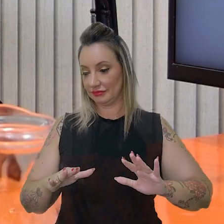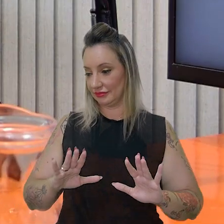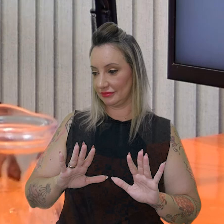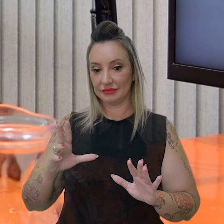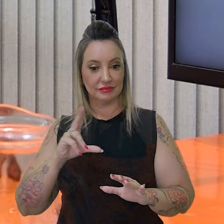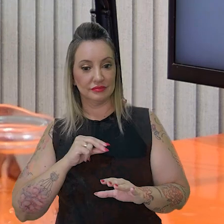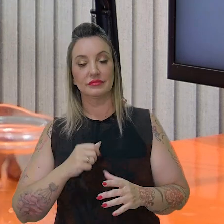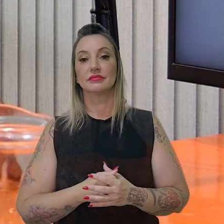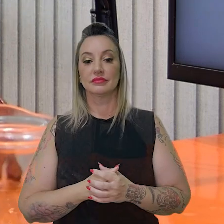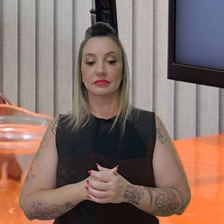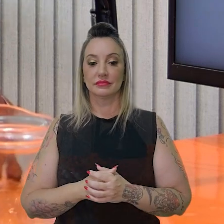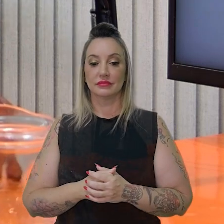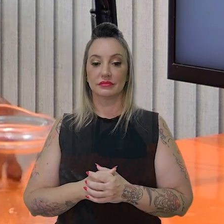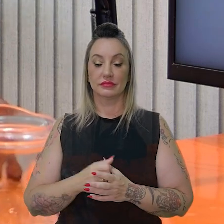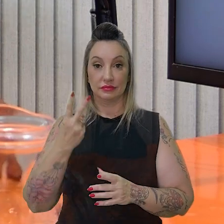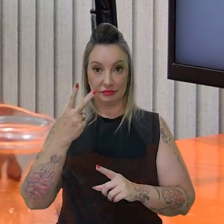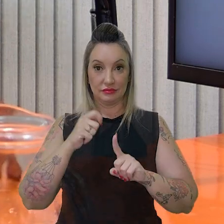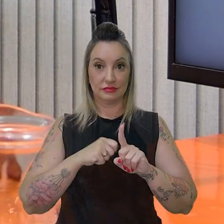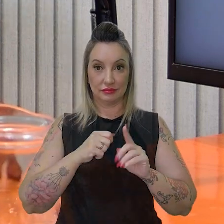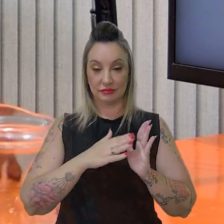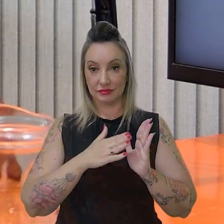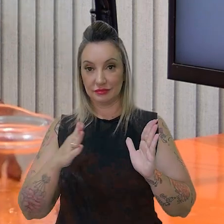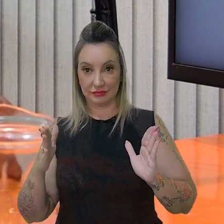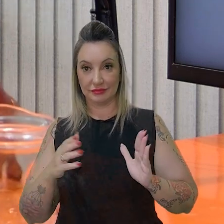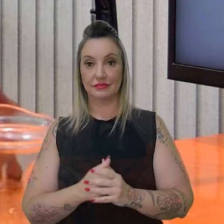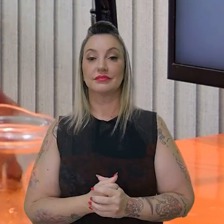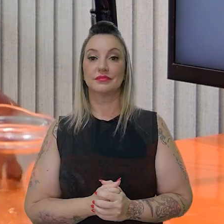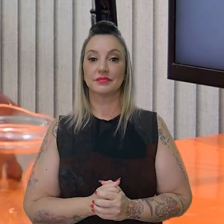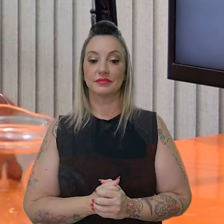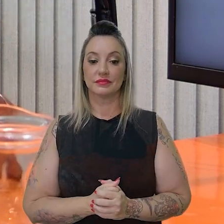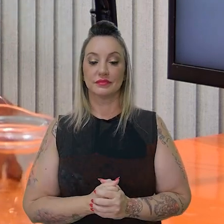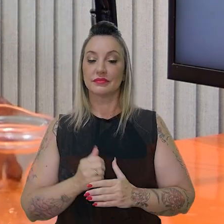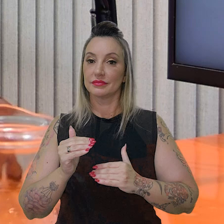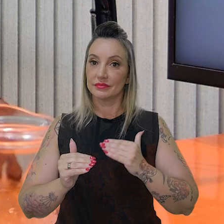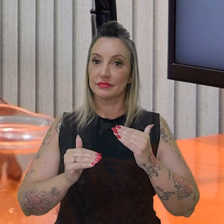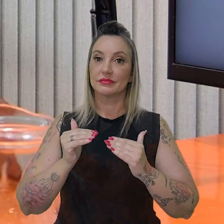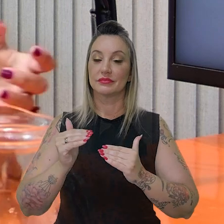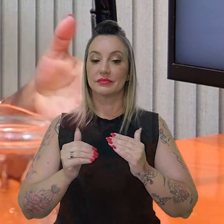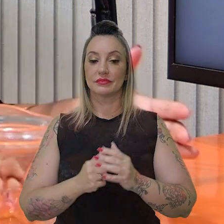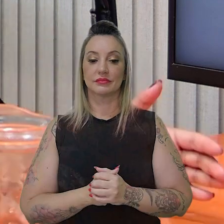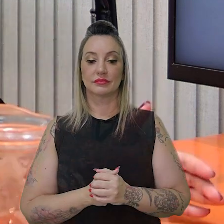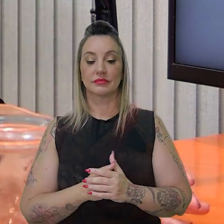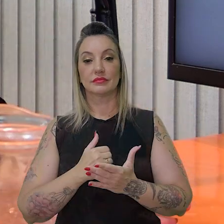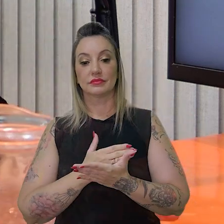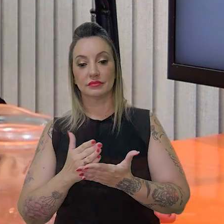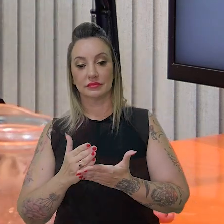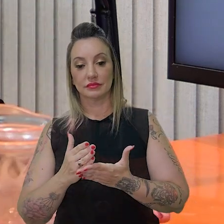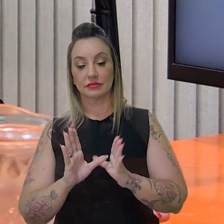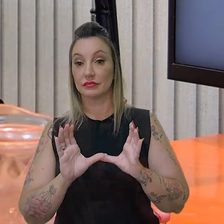Deus ali dali foram mais dois meses tá dois meses de processo aí eu comecei a abrir uma